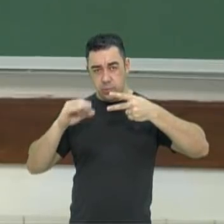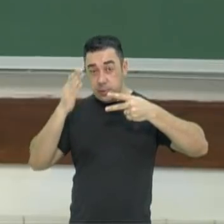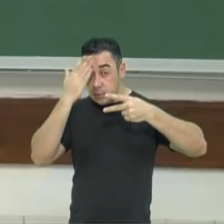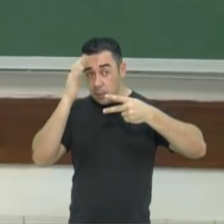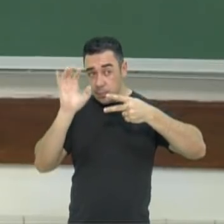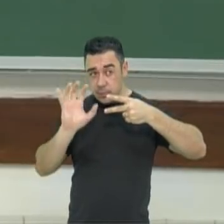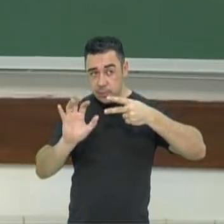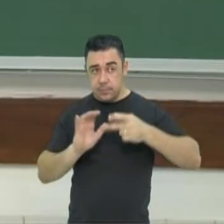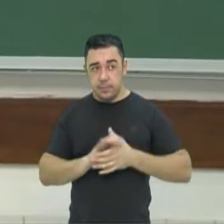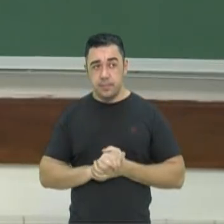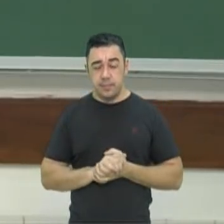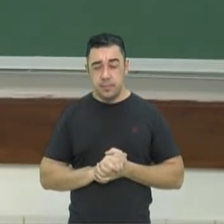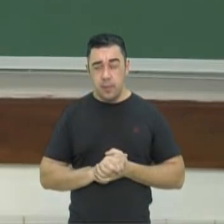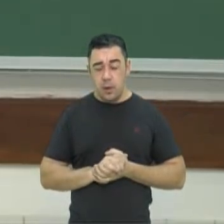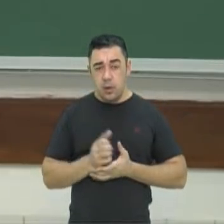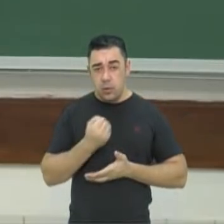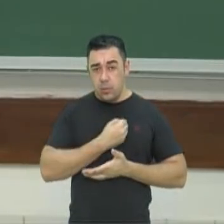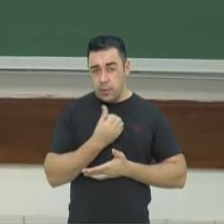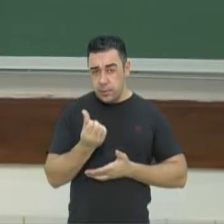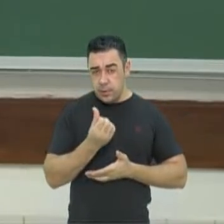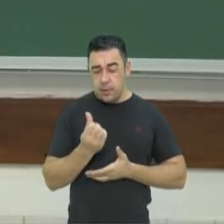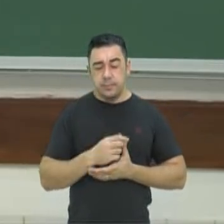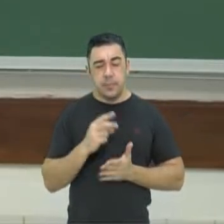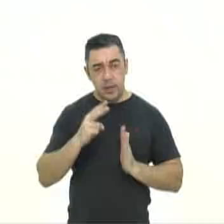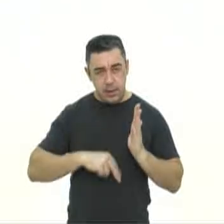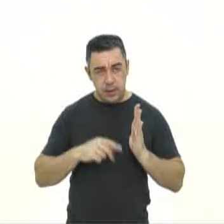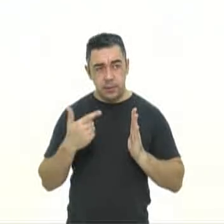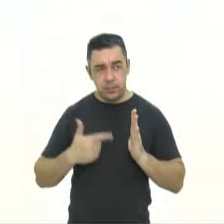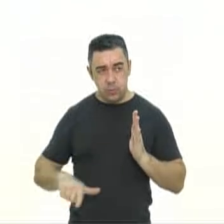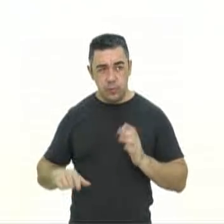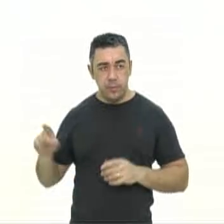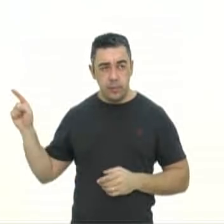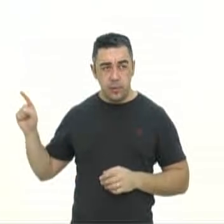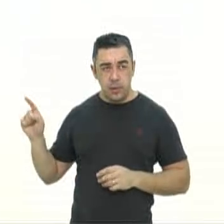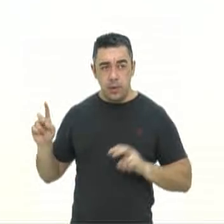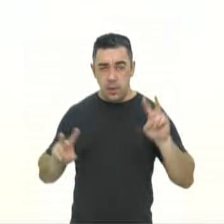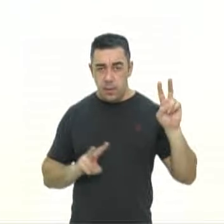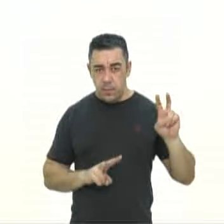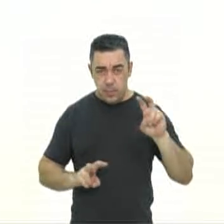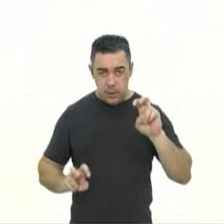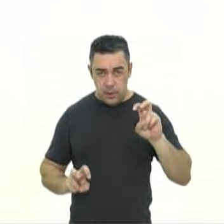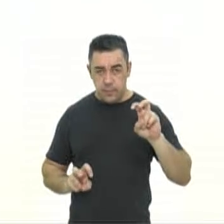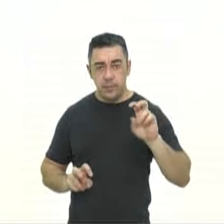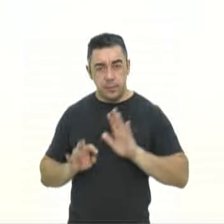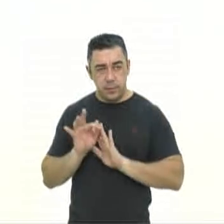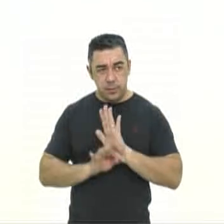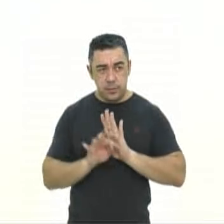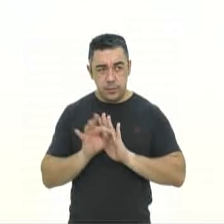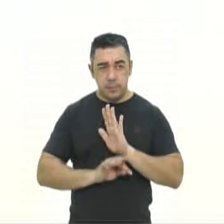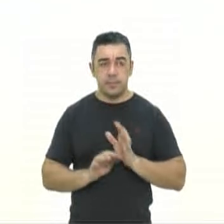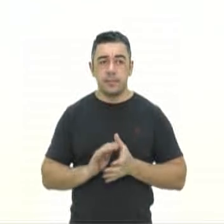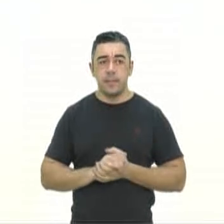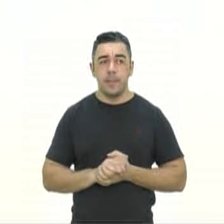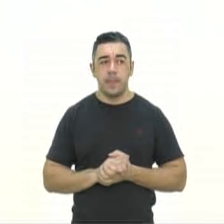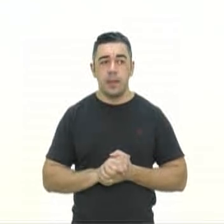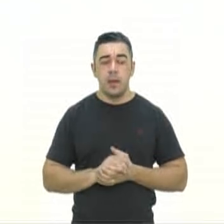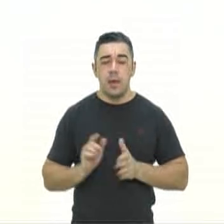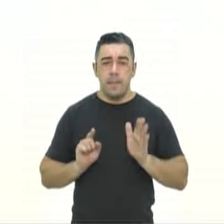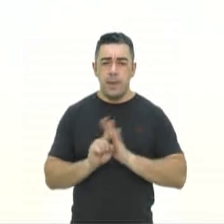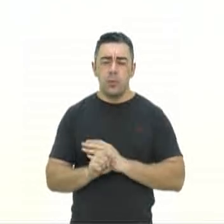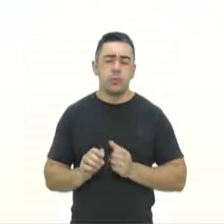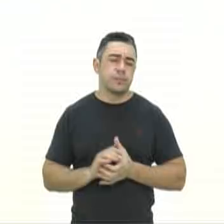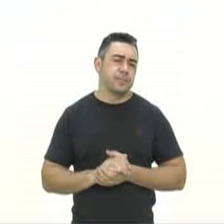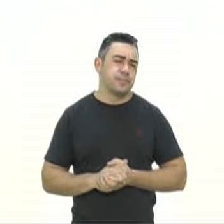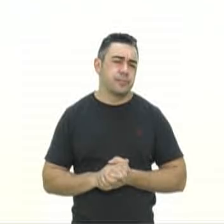disso, nós vamos reler o último parágrafo do fragmento do texto que eu trouxe para vocês e eu